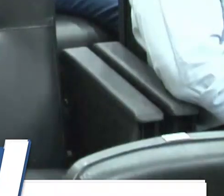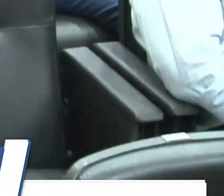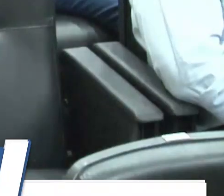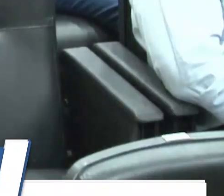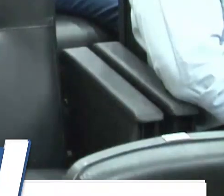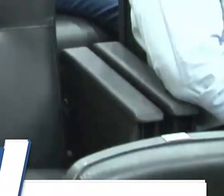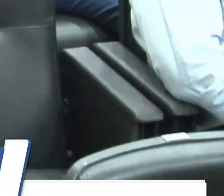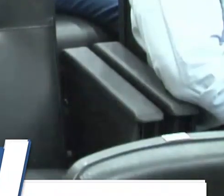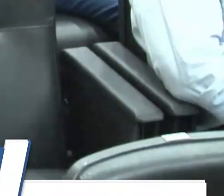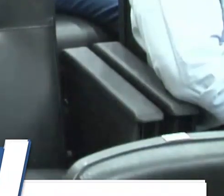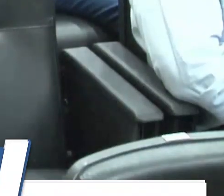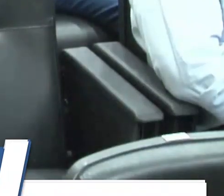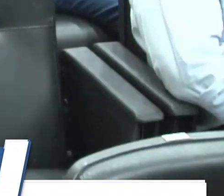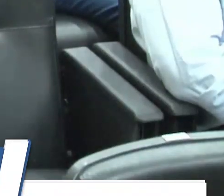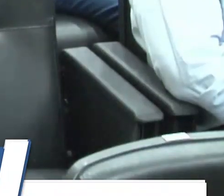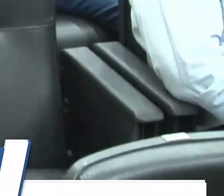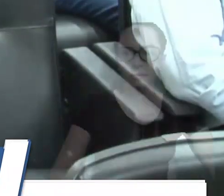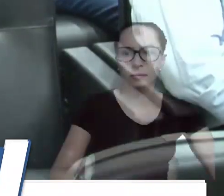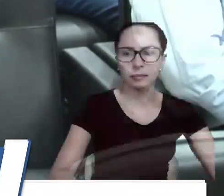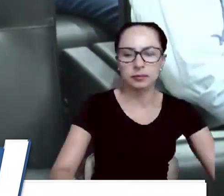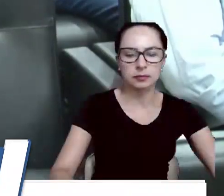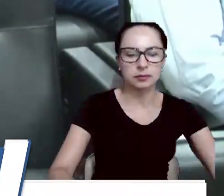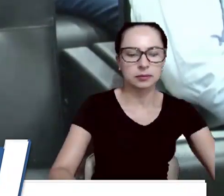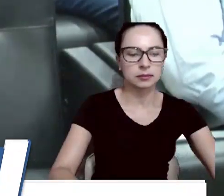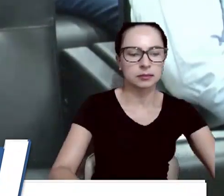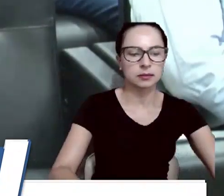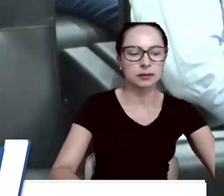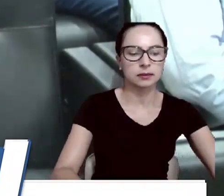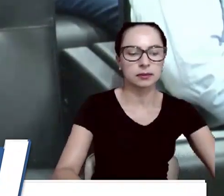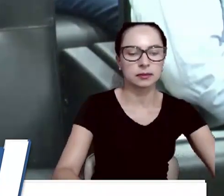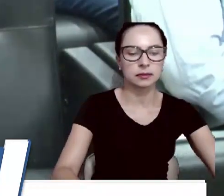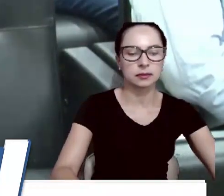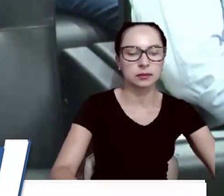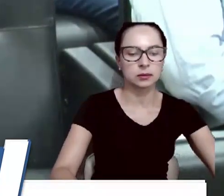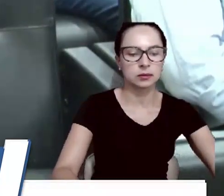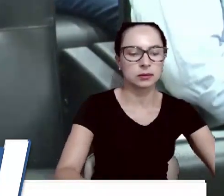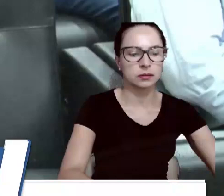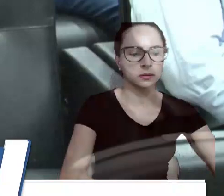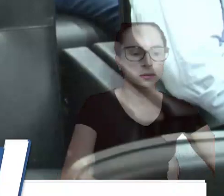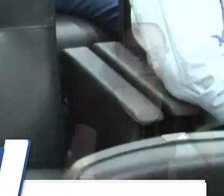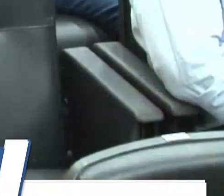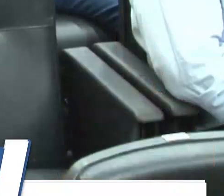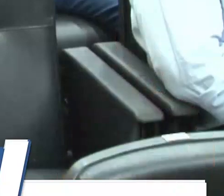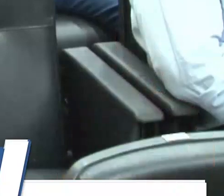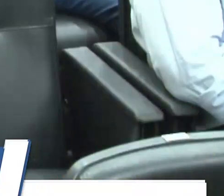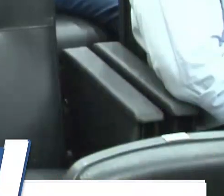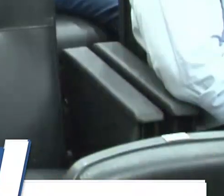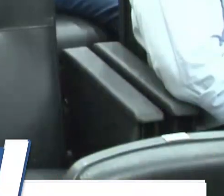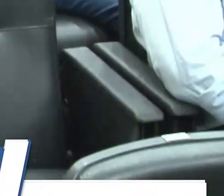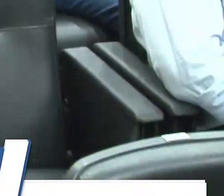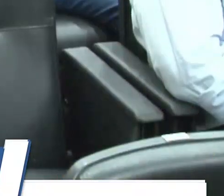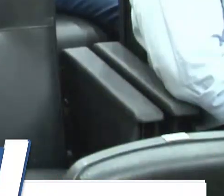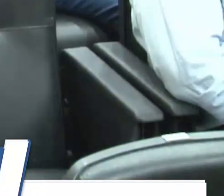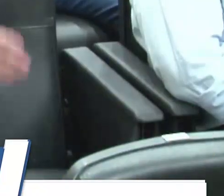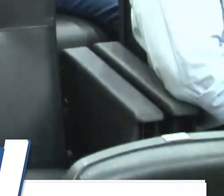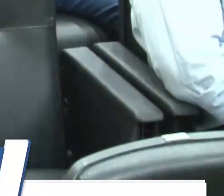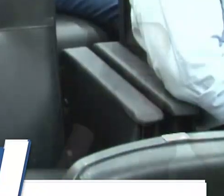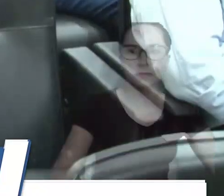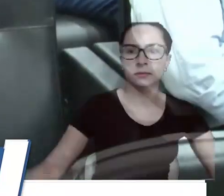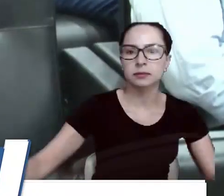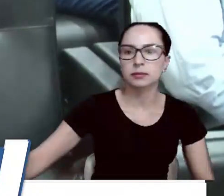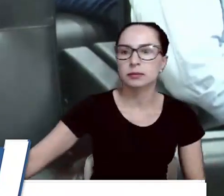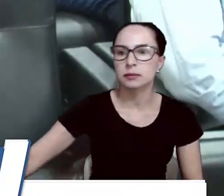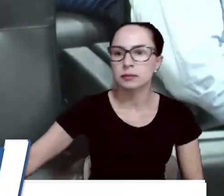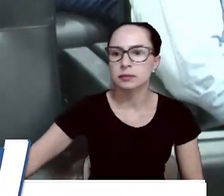São Bernardo, conhecendo a fábrica da Eletra, onde produz ônibus elétricos. E lá nós